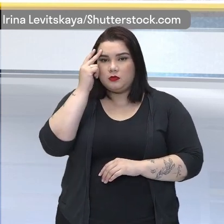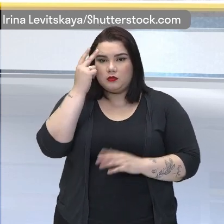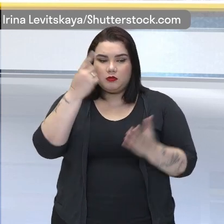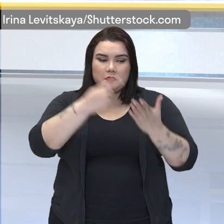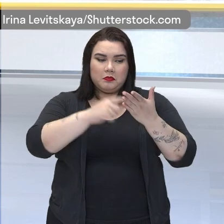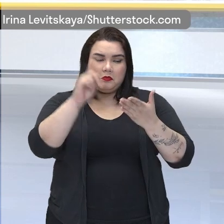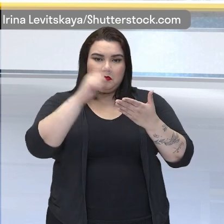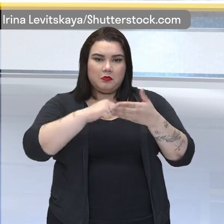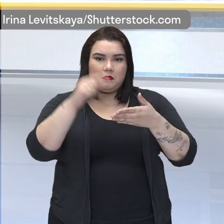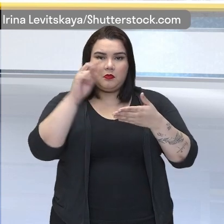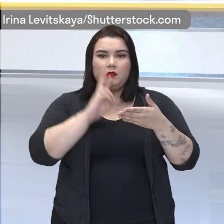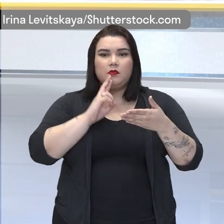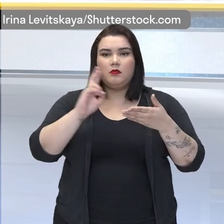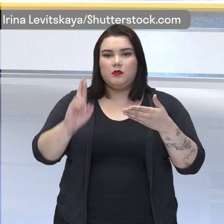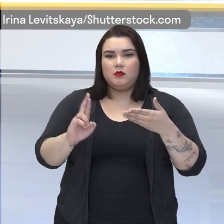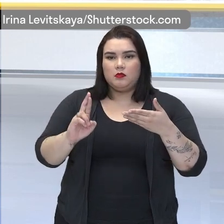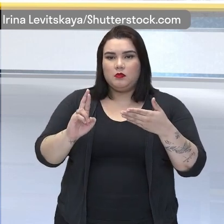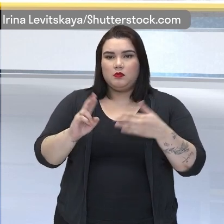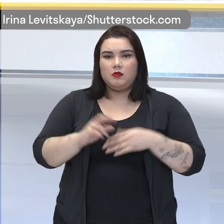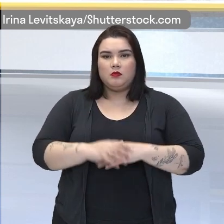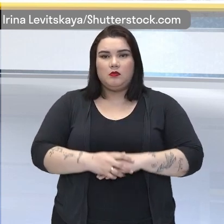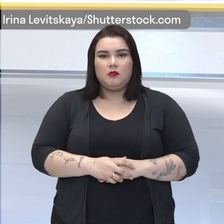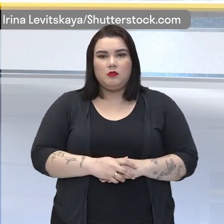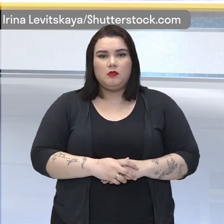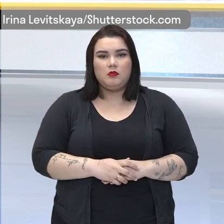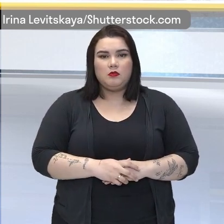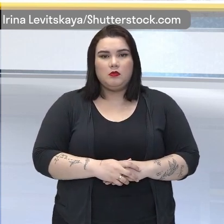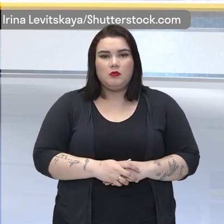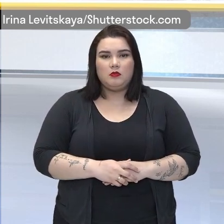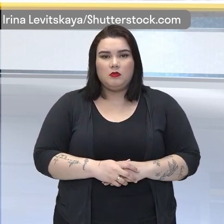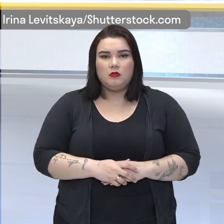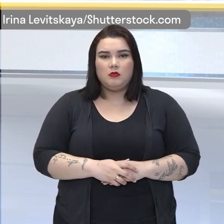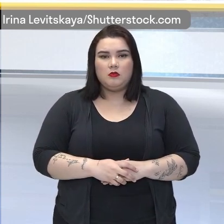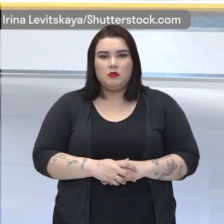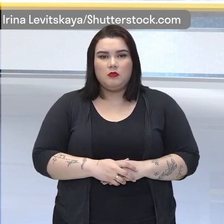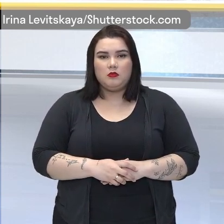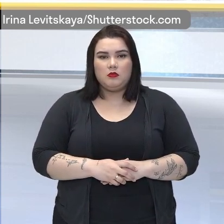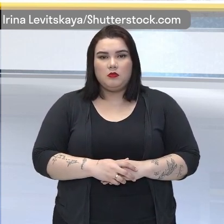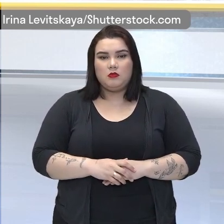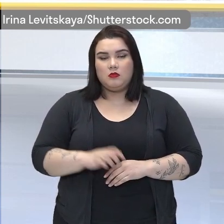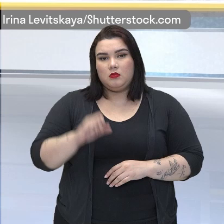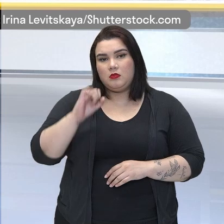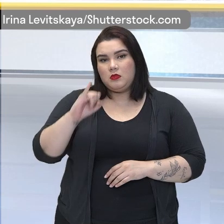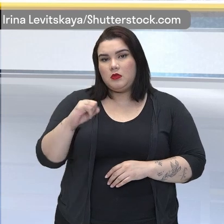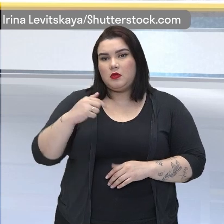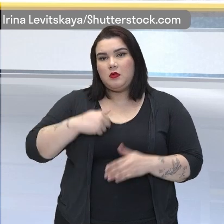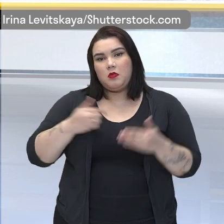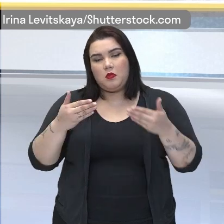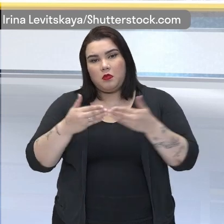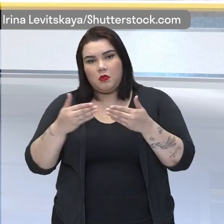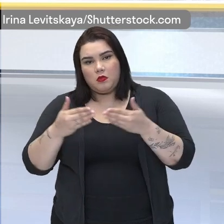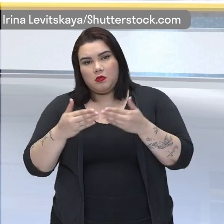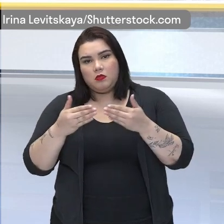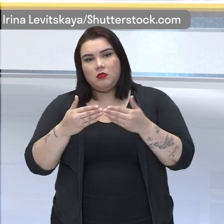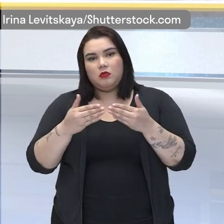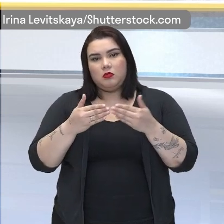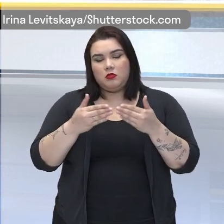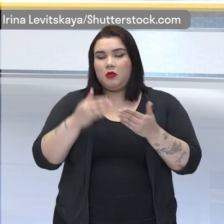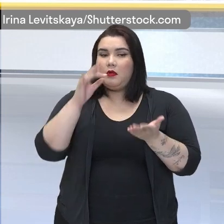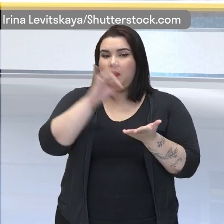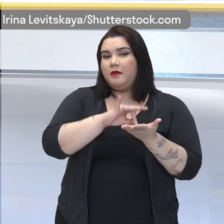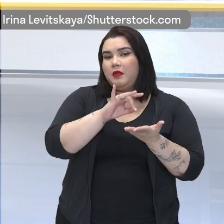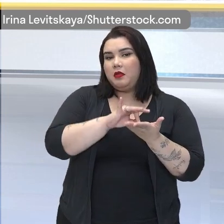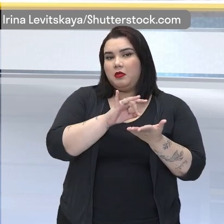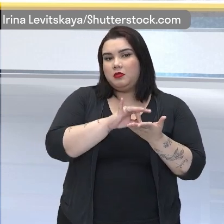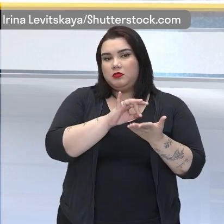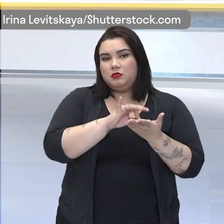lá, diz o seguinte: If I agree with this, se eu concordar com isso, it is true. É verdadeira,